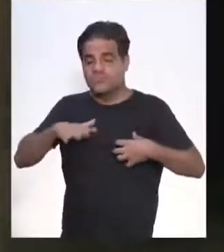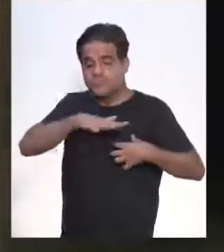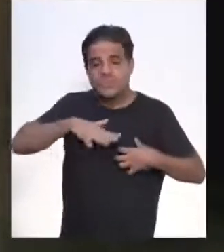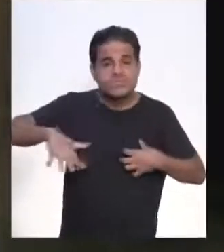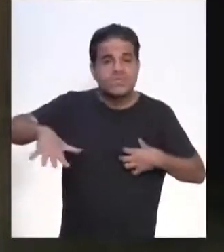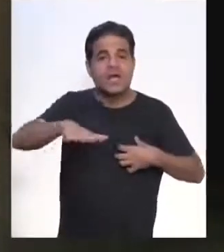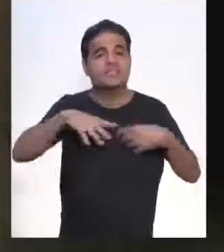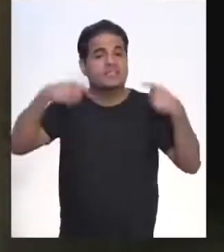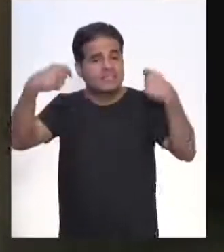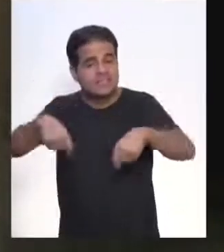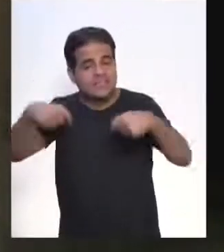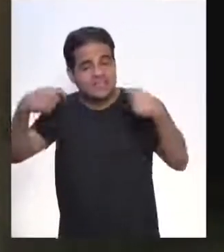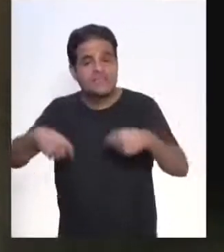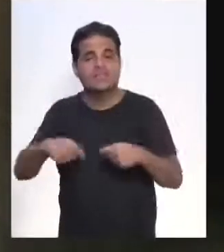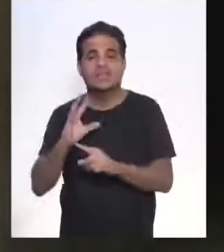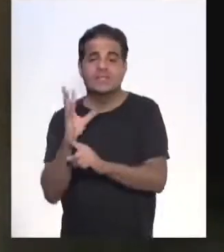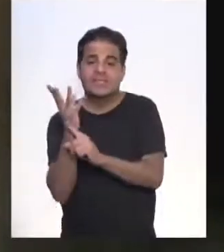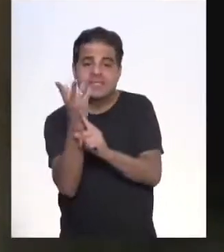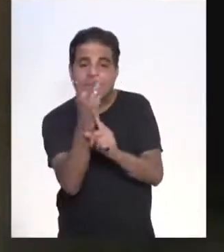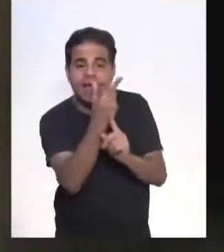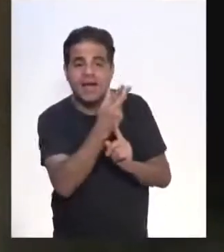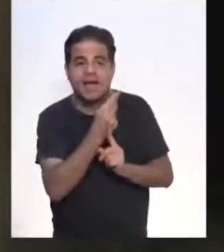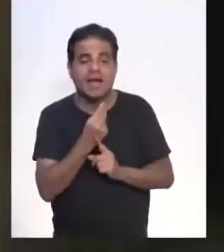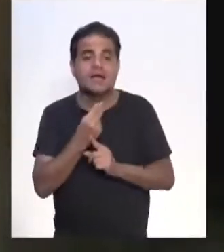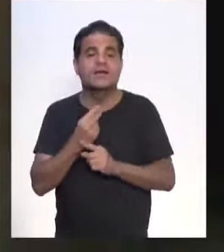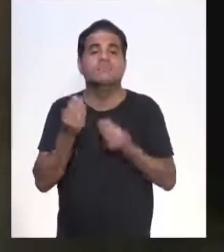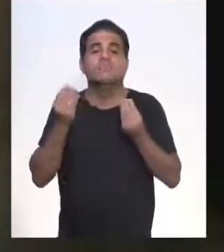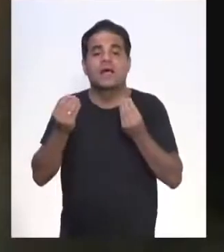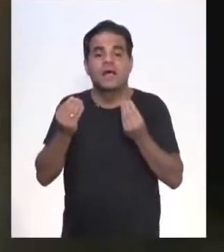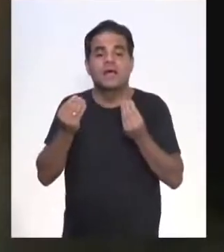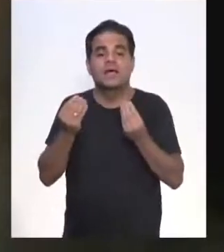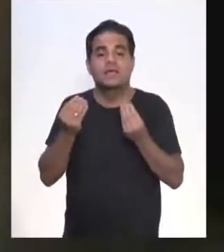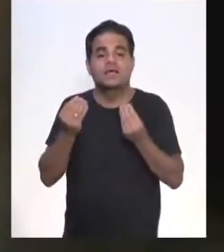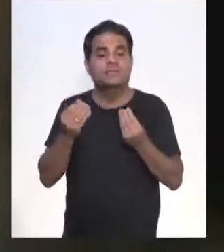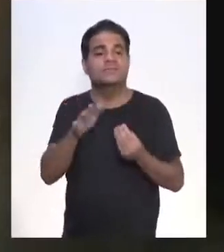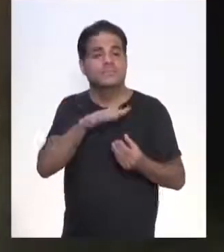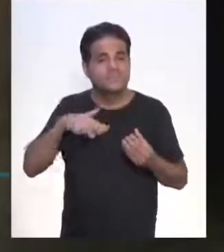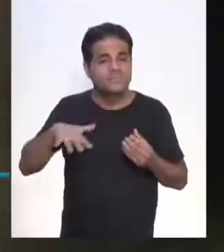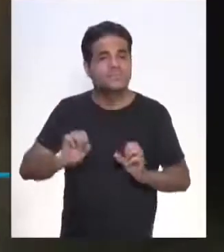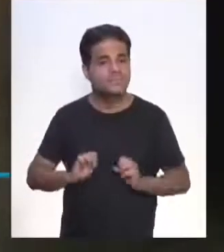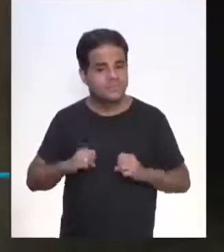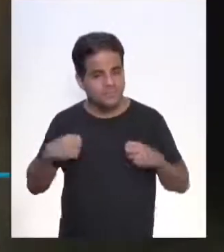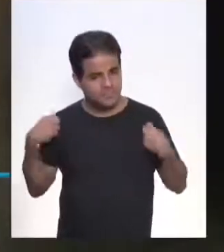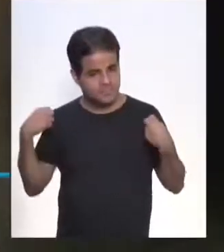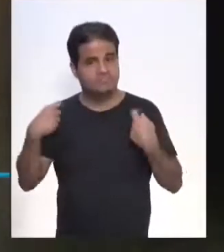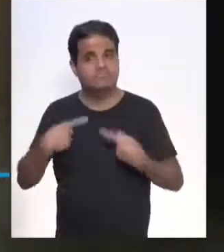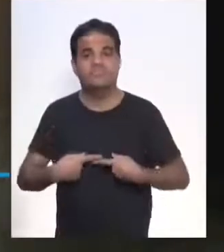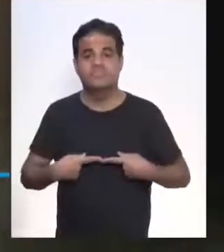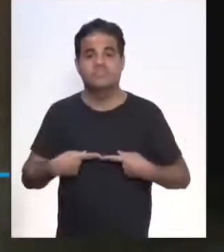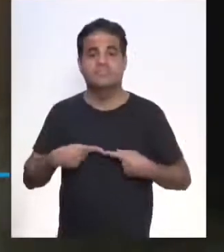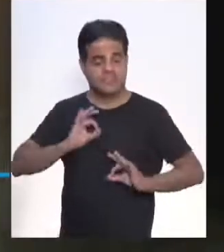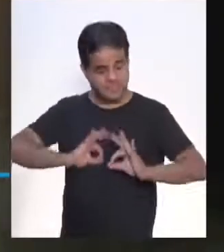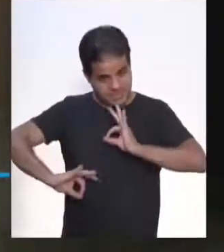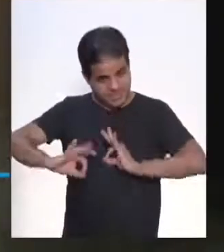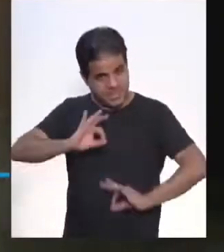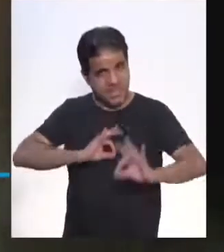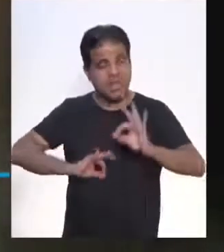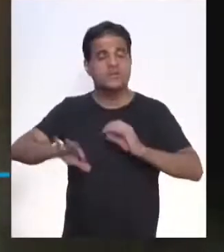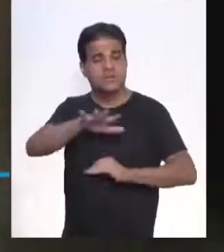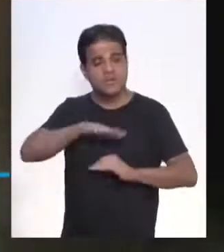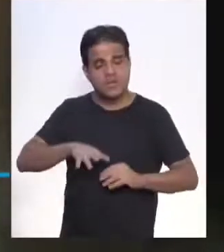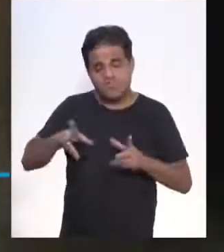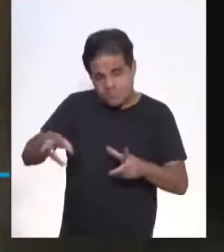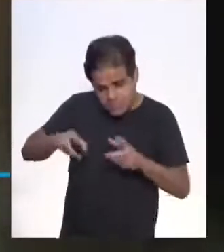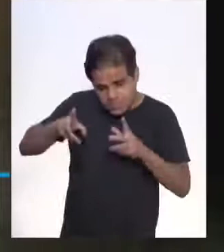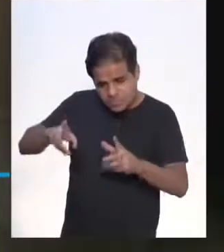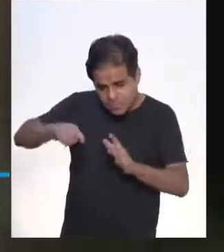da necessidade da arte, né, para a humanidade, portanto, a estética, então, um campo da